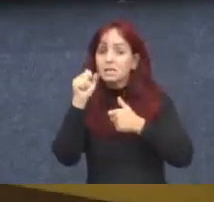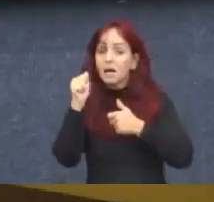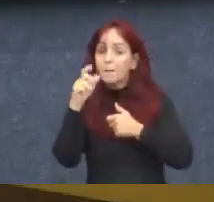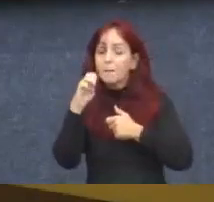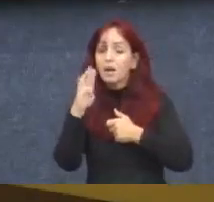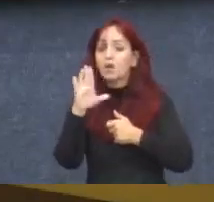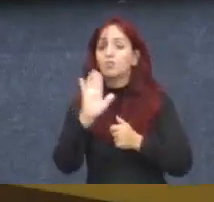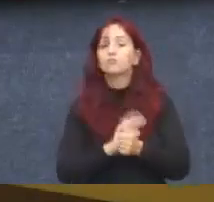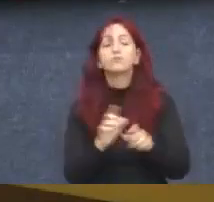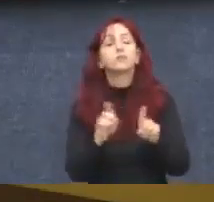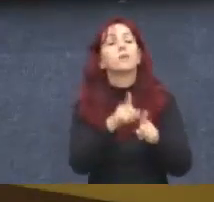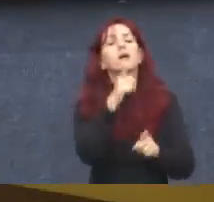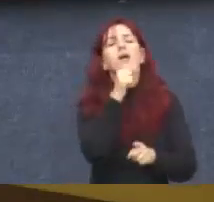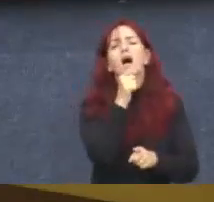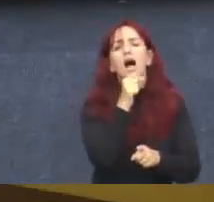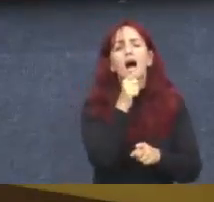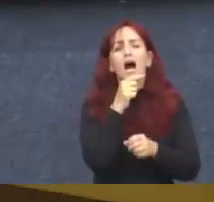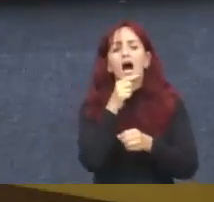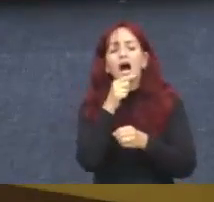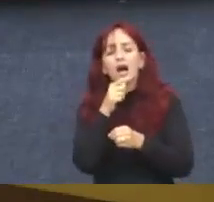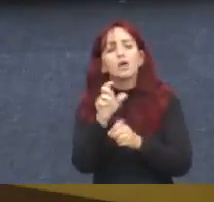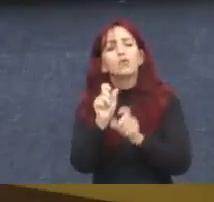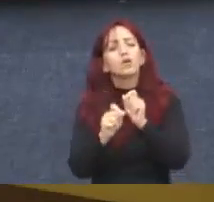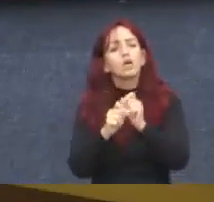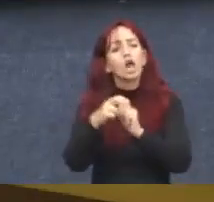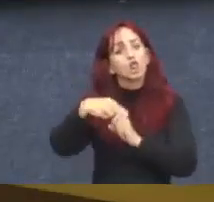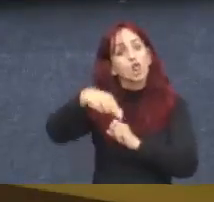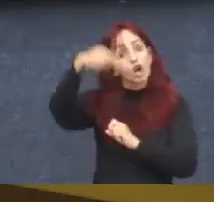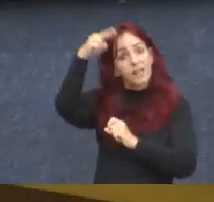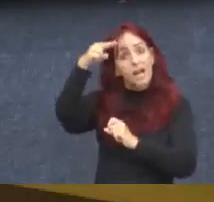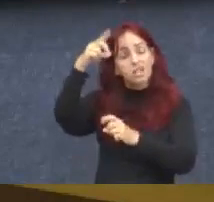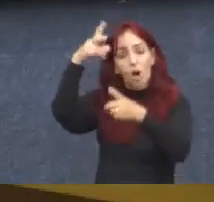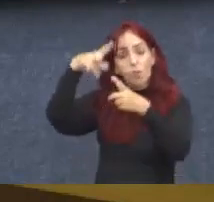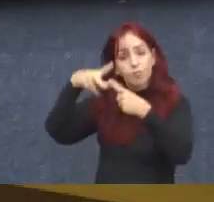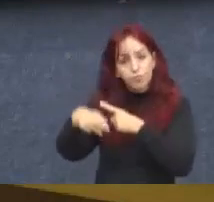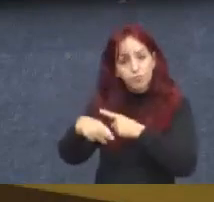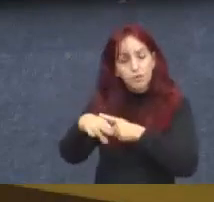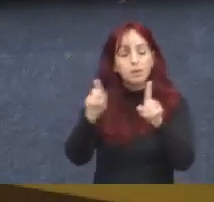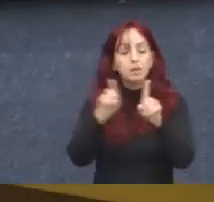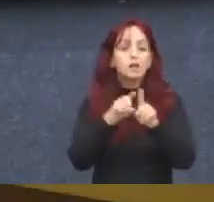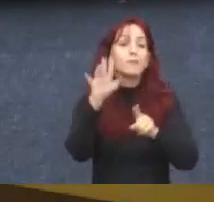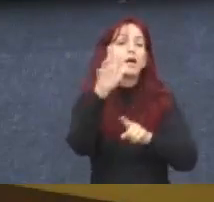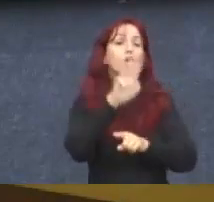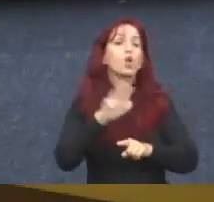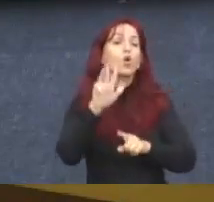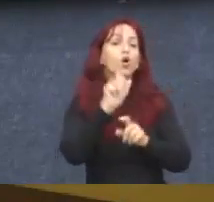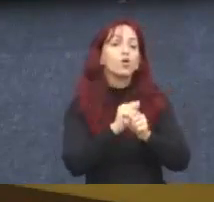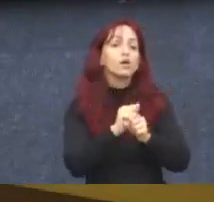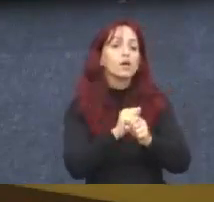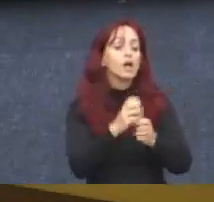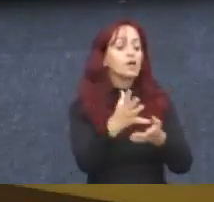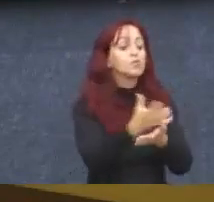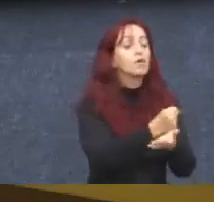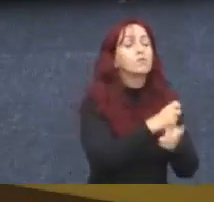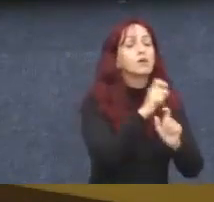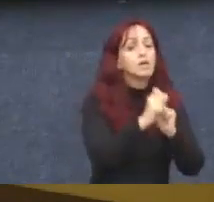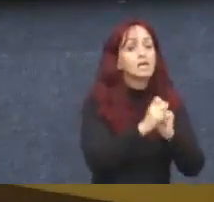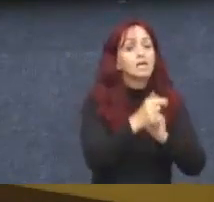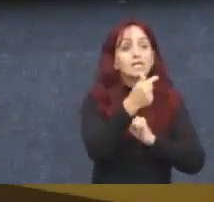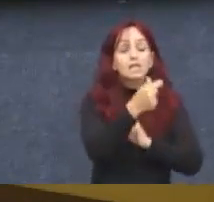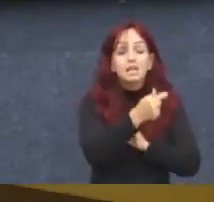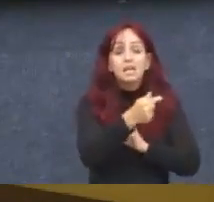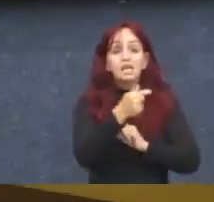transposição do São Francisco foi cortada no Nordeste. E Lula cobra R$77 milhões dos paraibanos pelo uso da